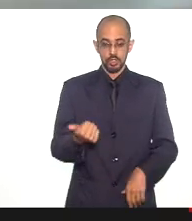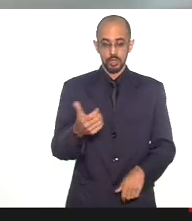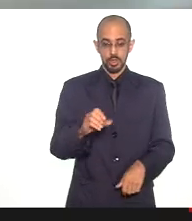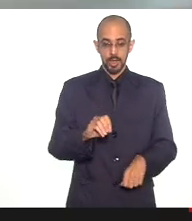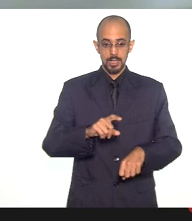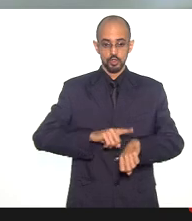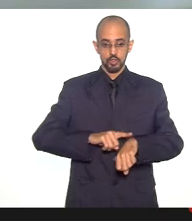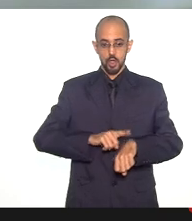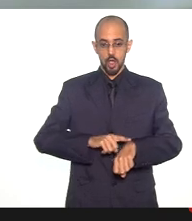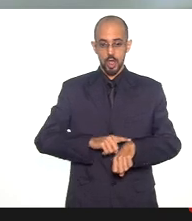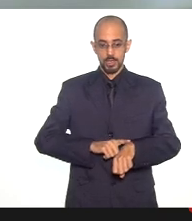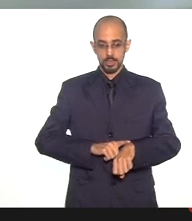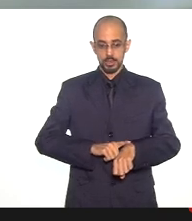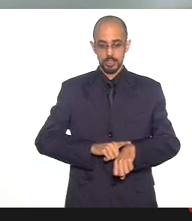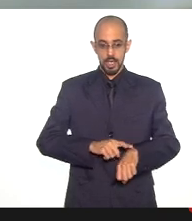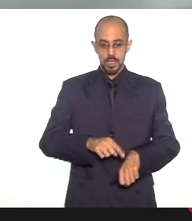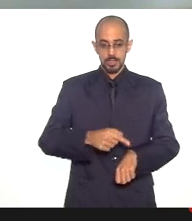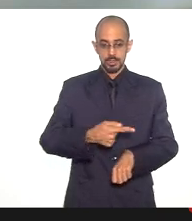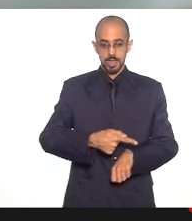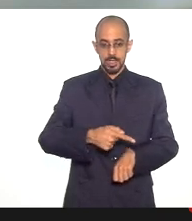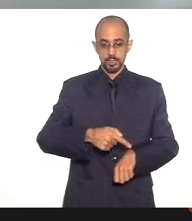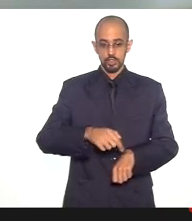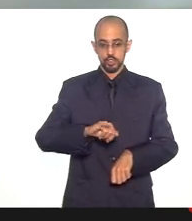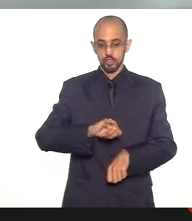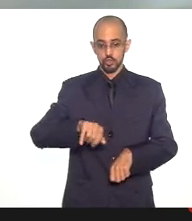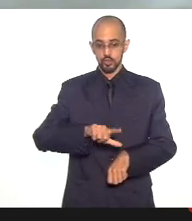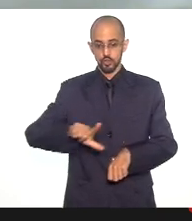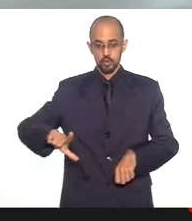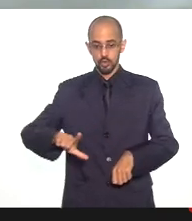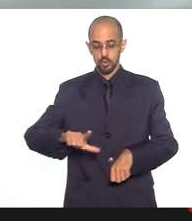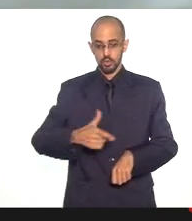manhã, 7 de junho de 2021,